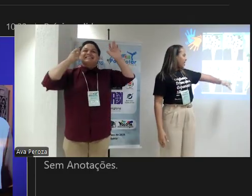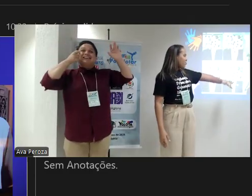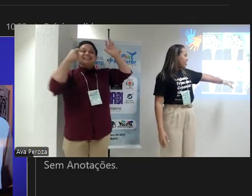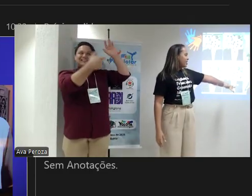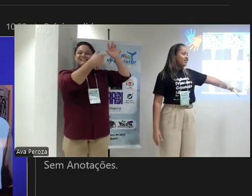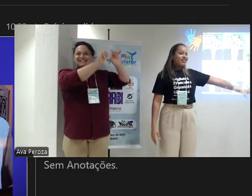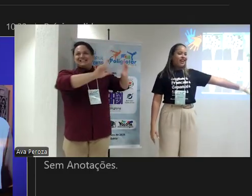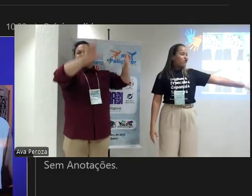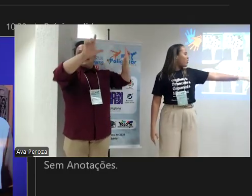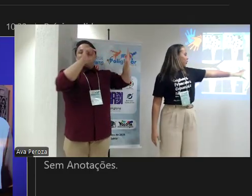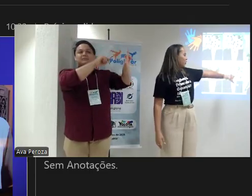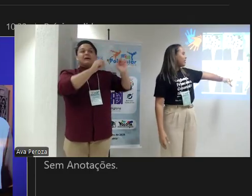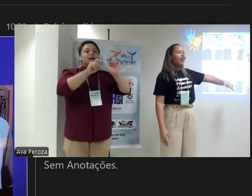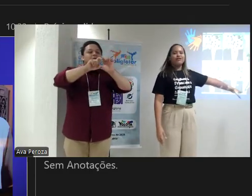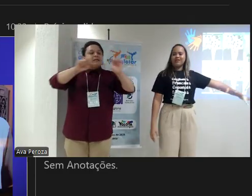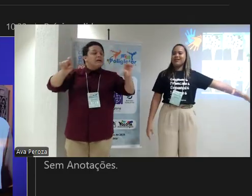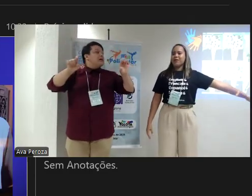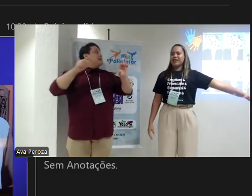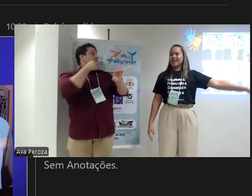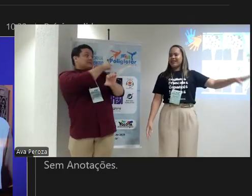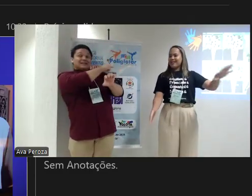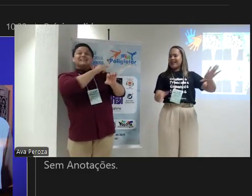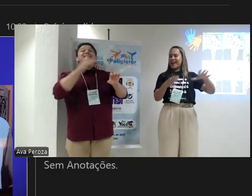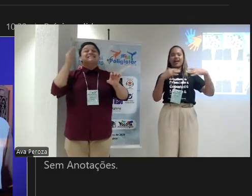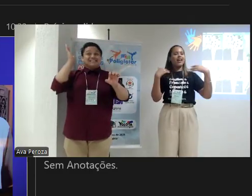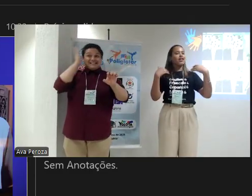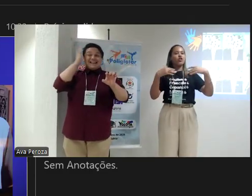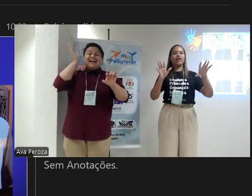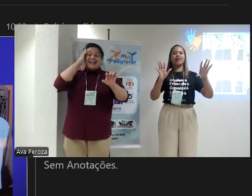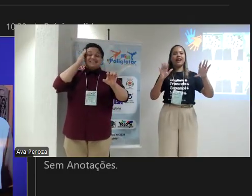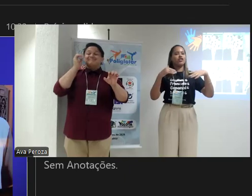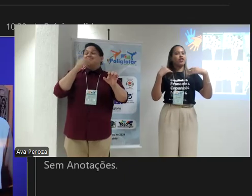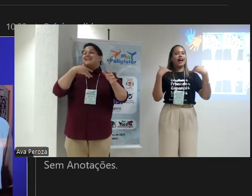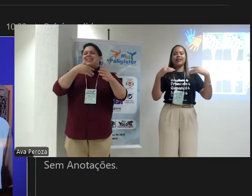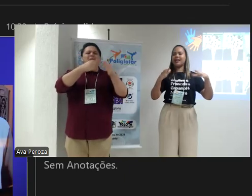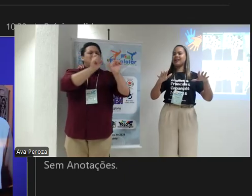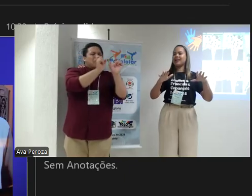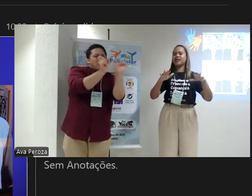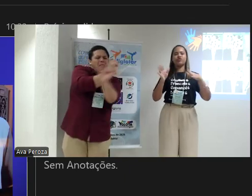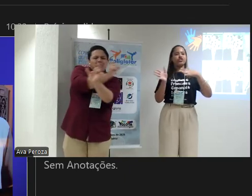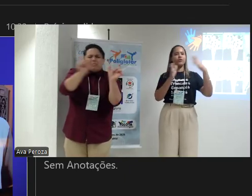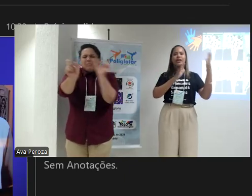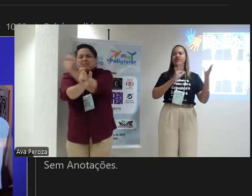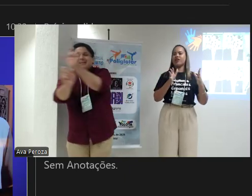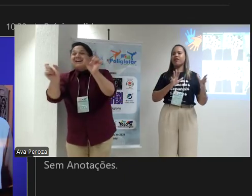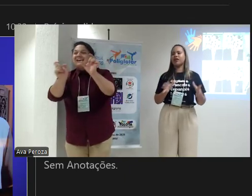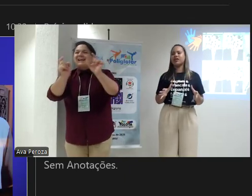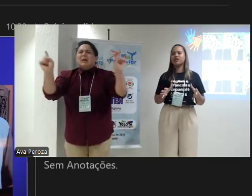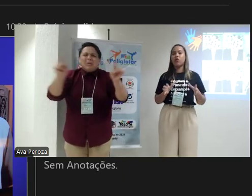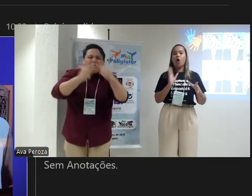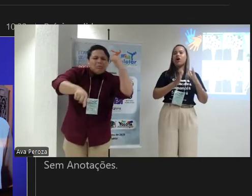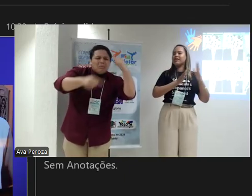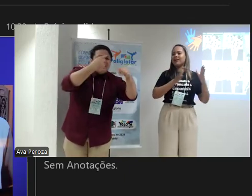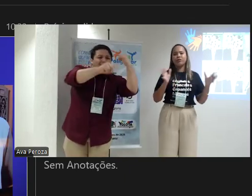essas legendas, quem já colocou na televisão sabe que ela é aleatória. Ela é gerada ali, não distingue quem está